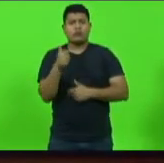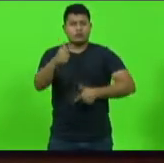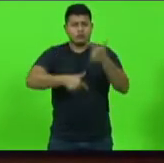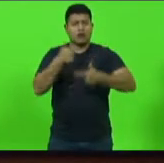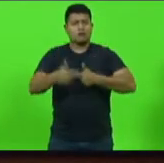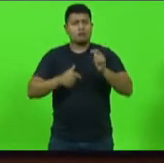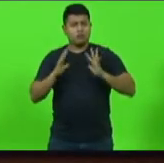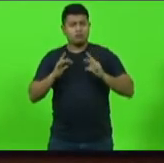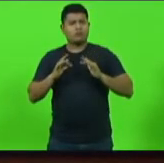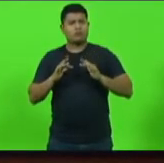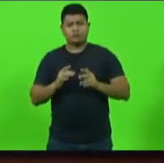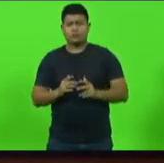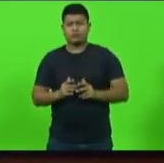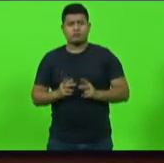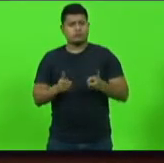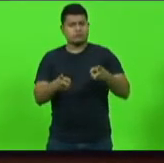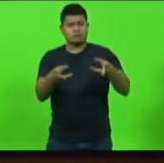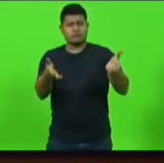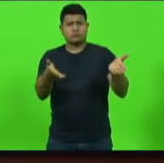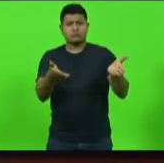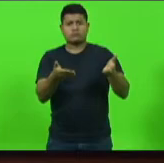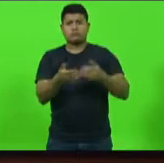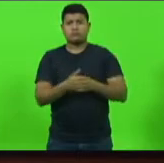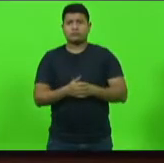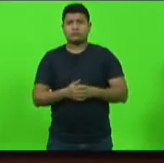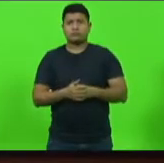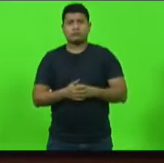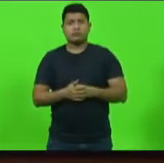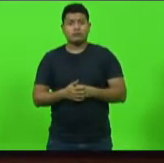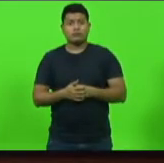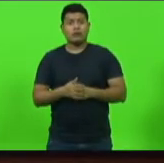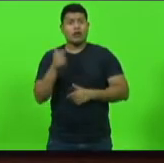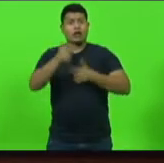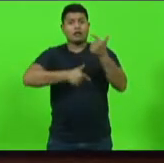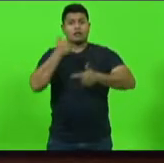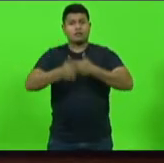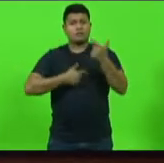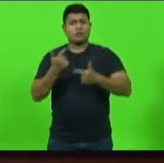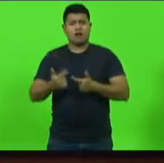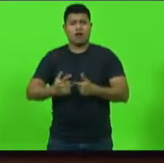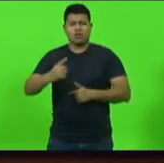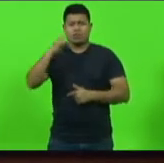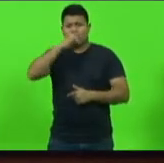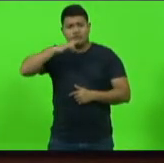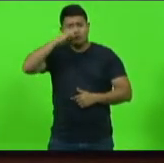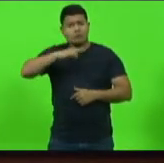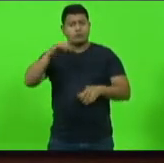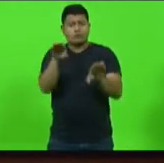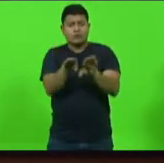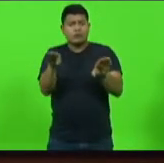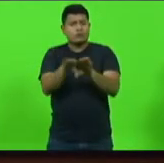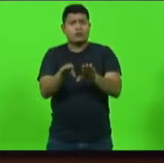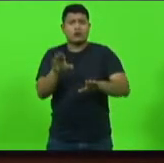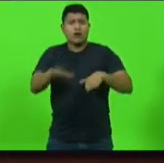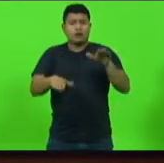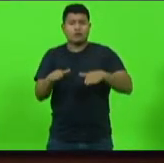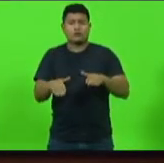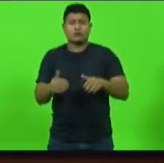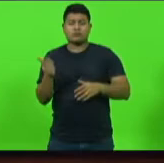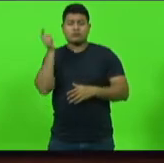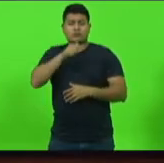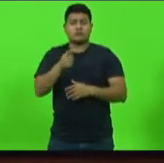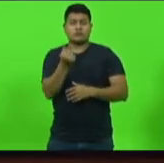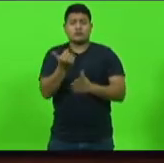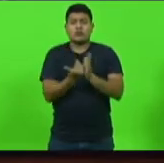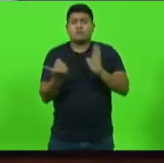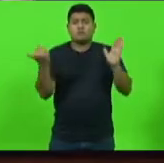feriado e trabalha vários domingos para poder levar um pouco de comida para casa